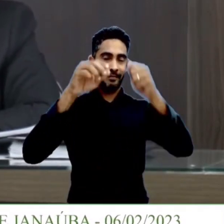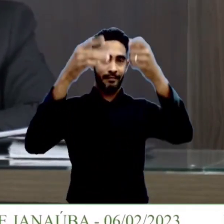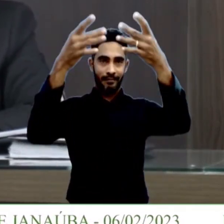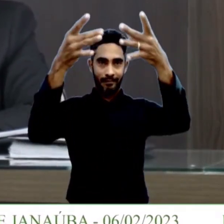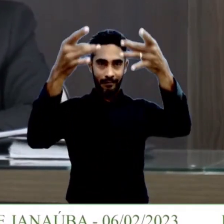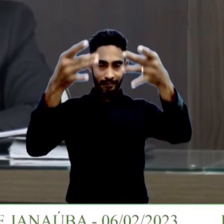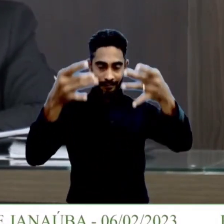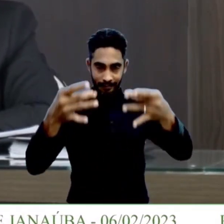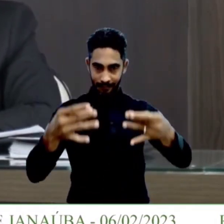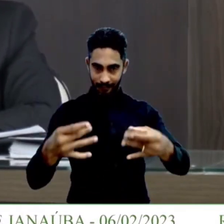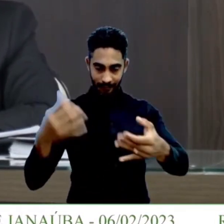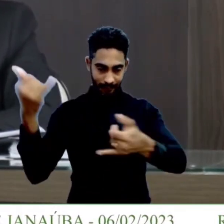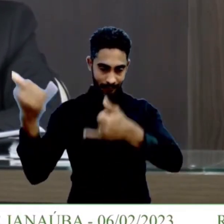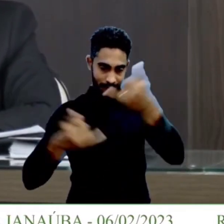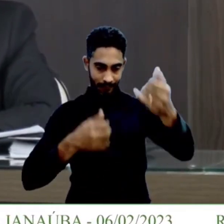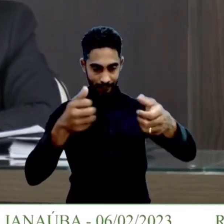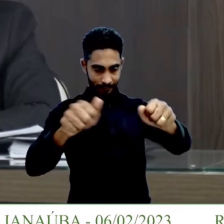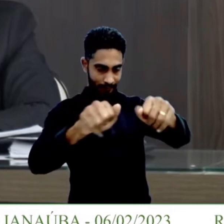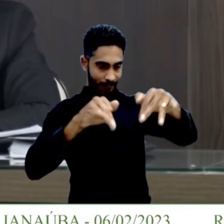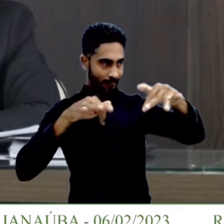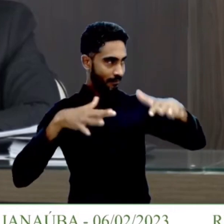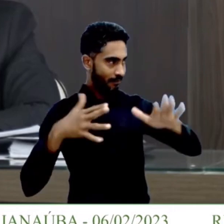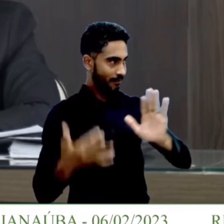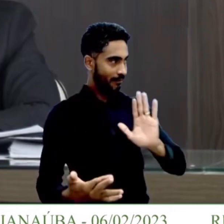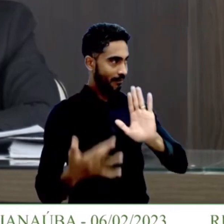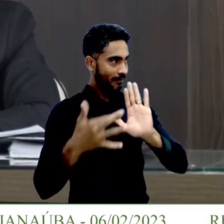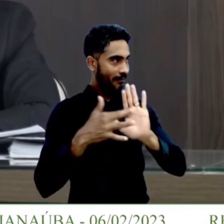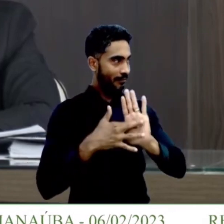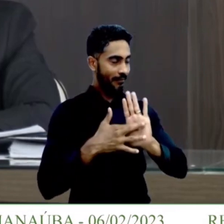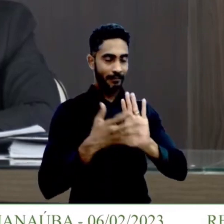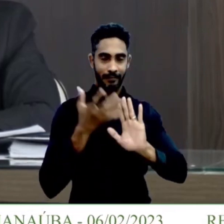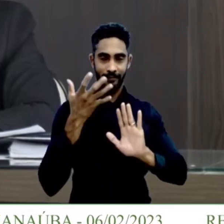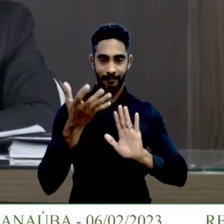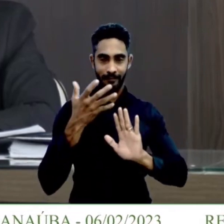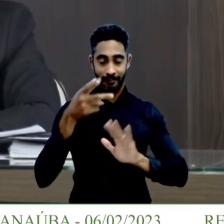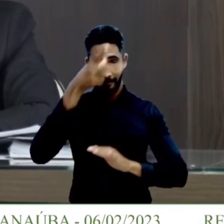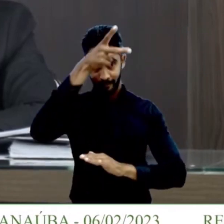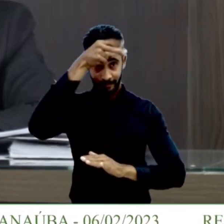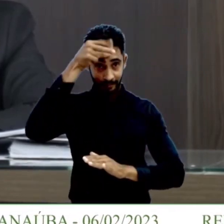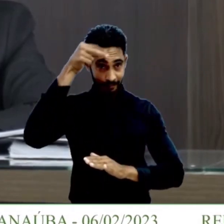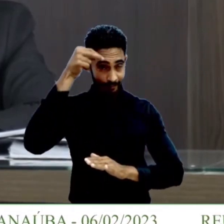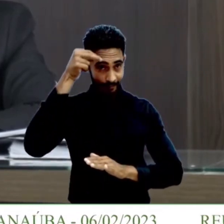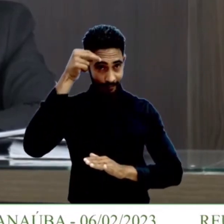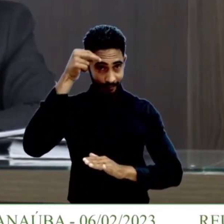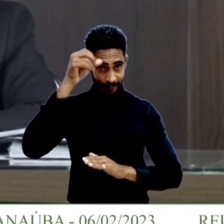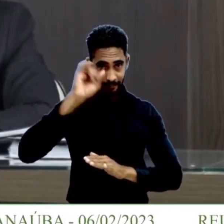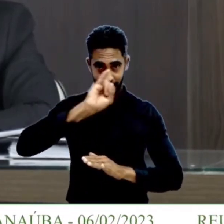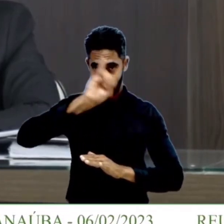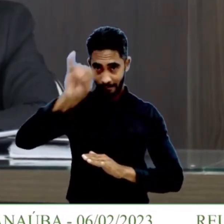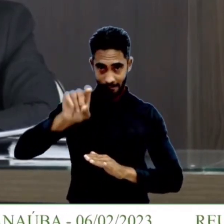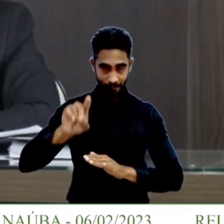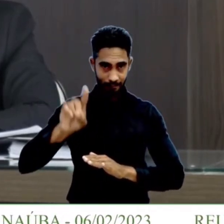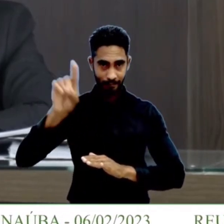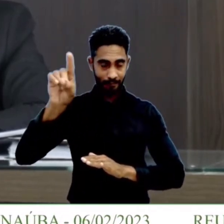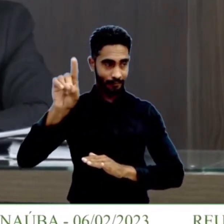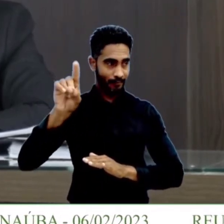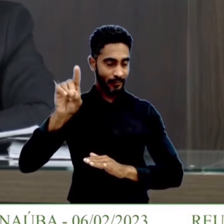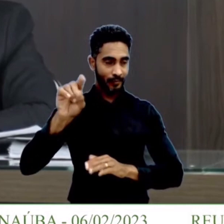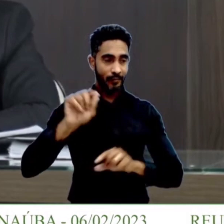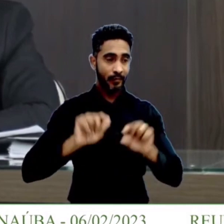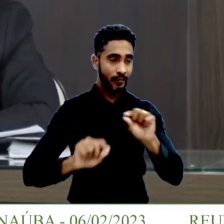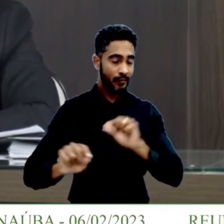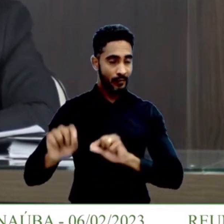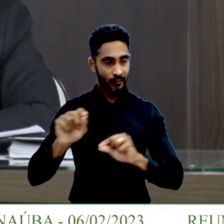vem, depois de ouvido o plenário, na forma regimental, sugerir ao senhor prefeito de Janaúba, senhor José Aparecido Mendes